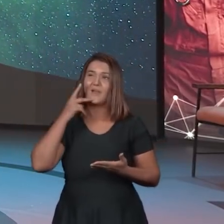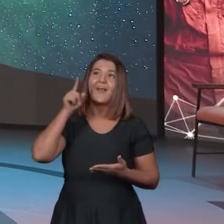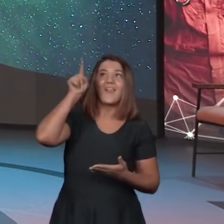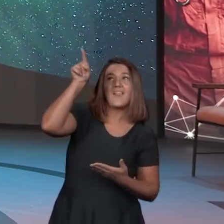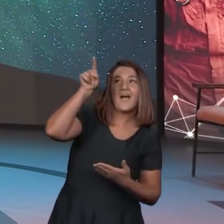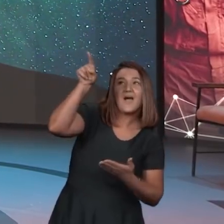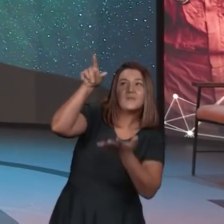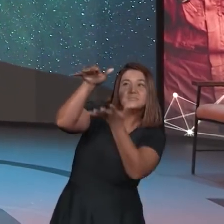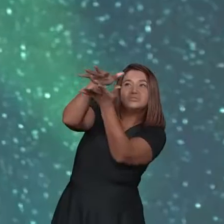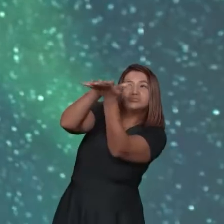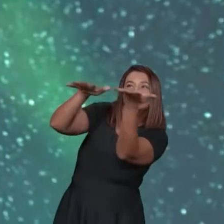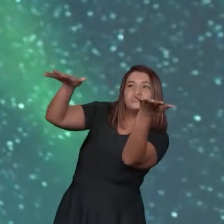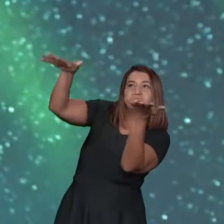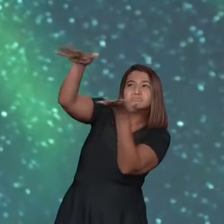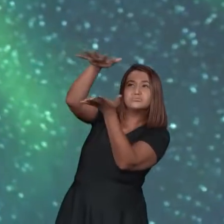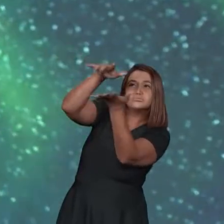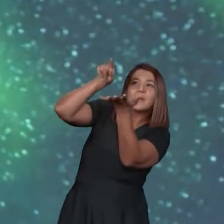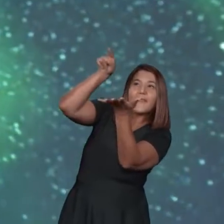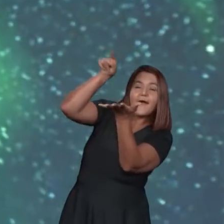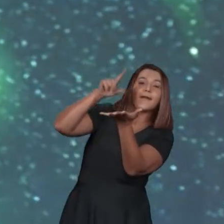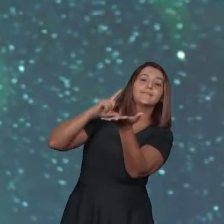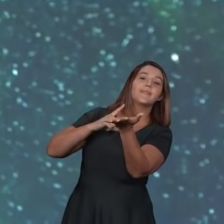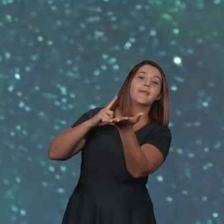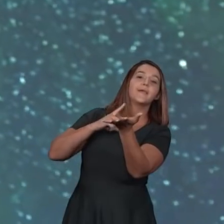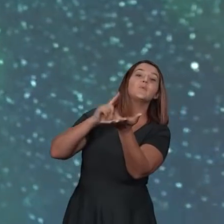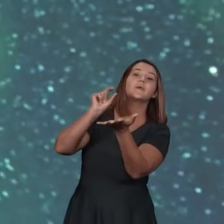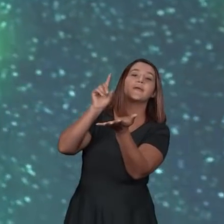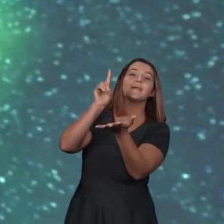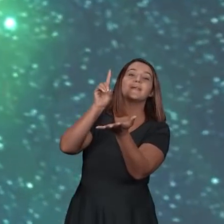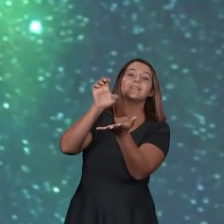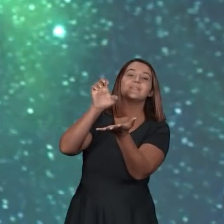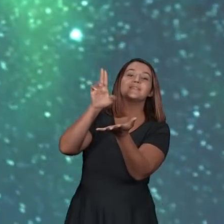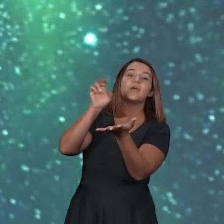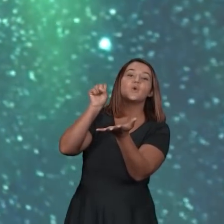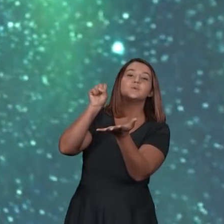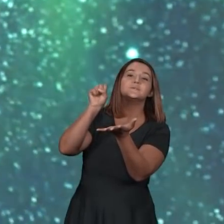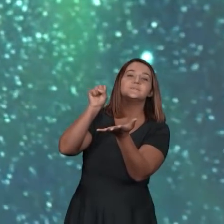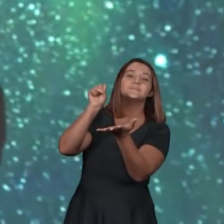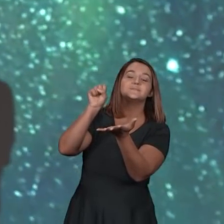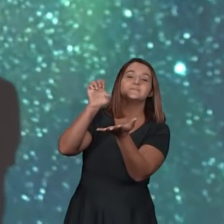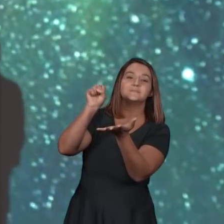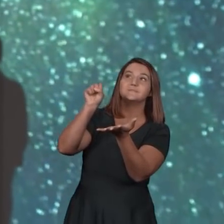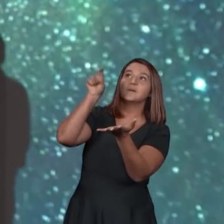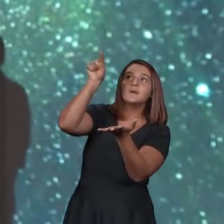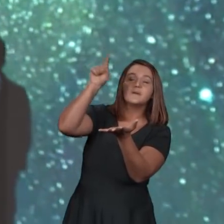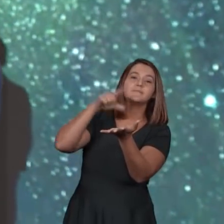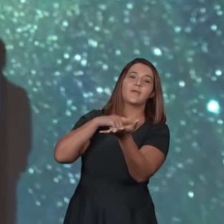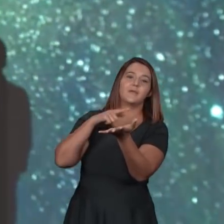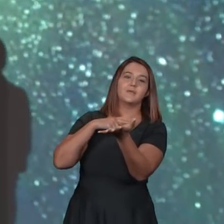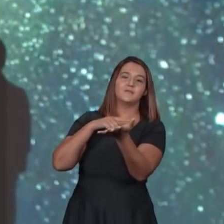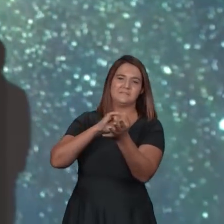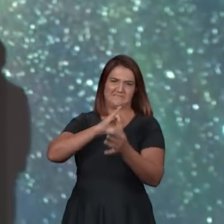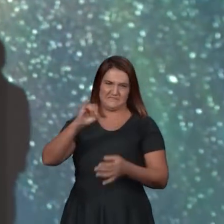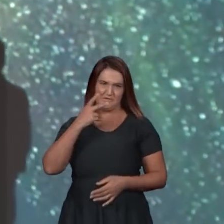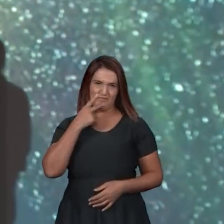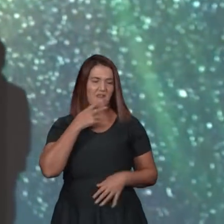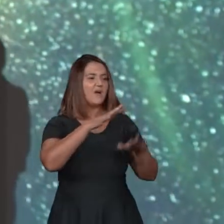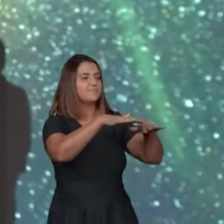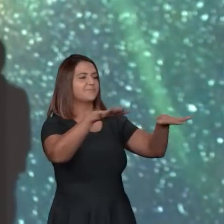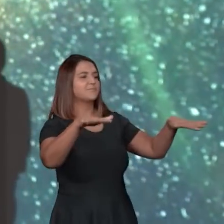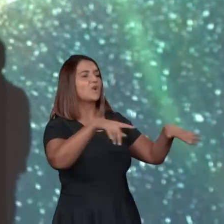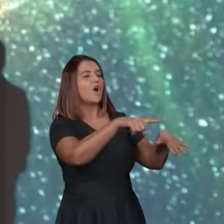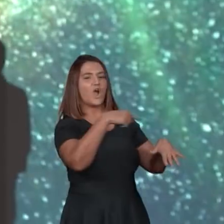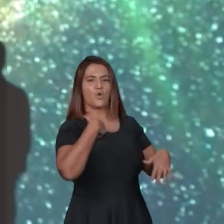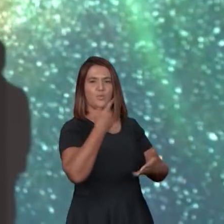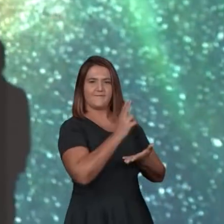deuses. Curioso que se eu falar numa universidade, para uma um grupo de físicos,